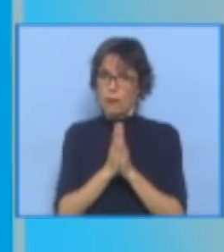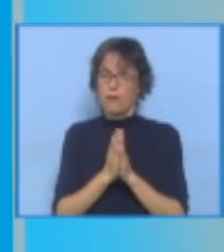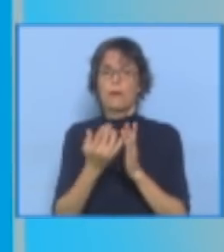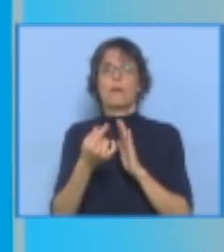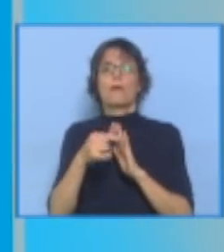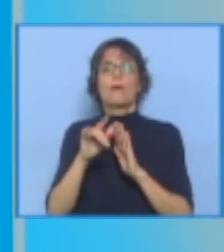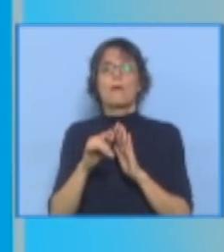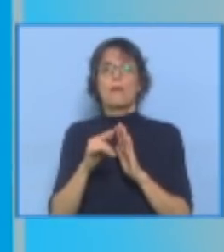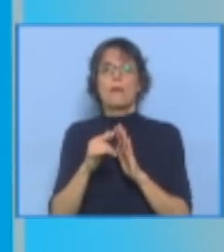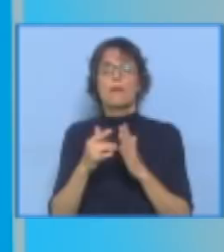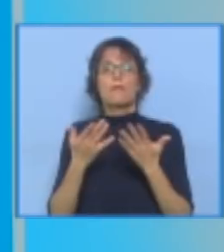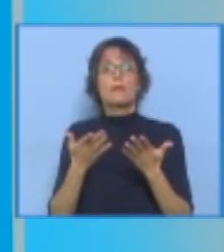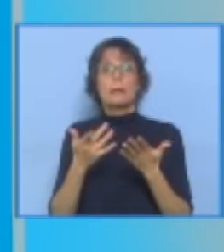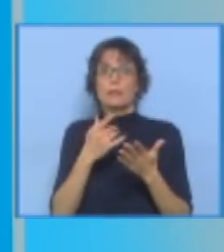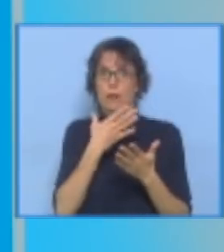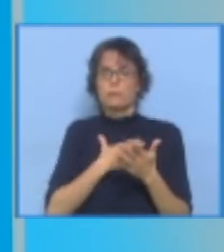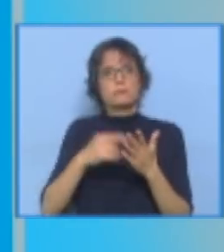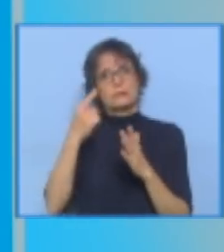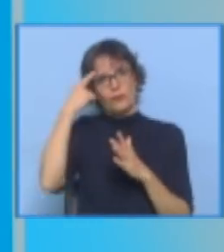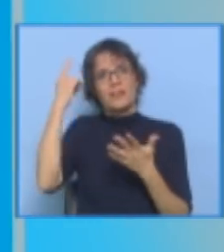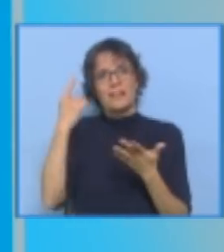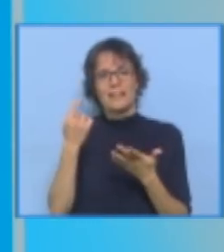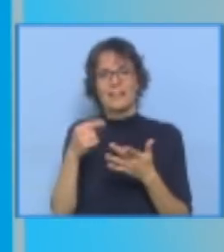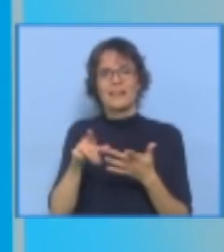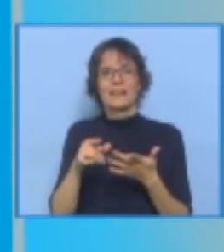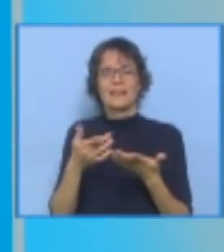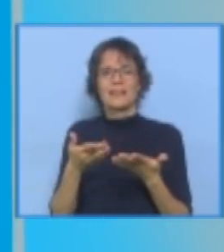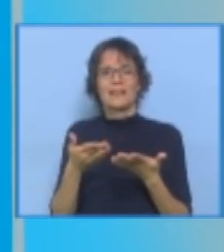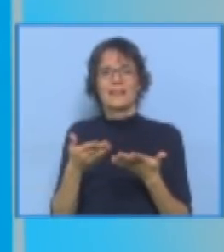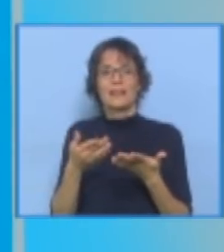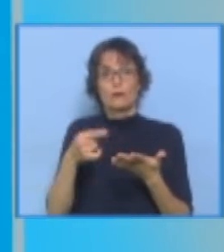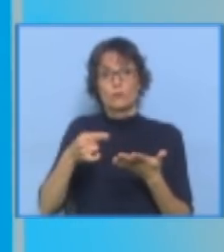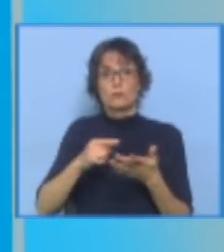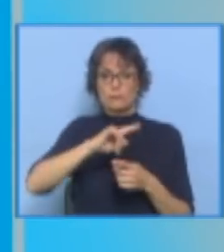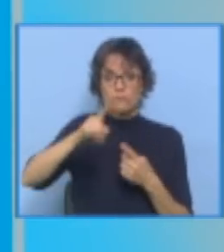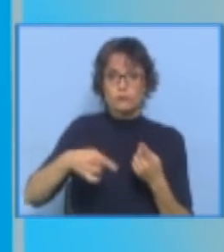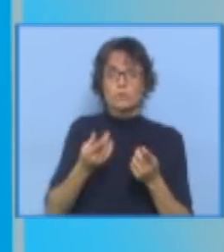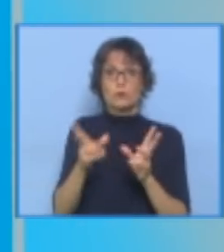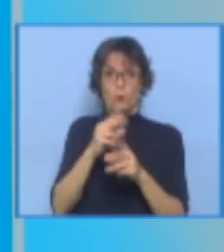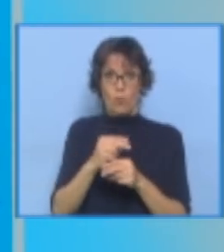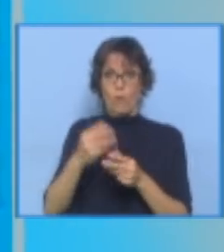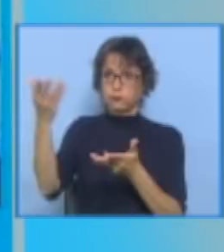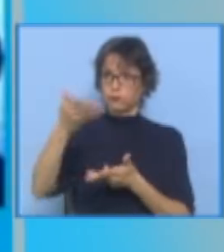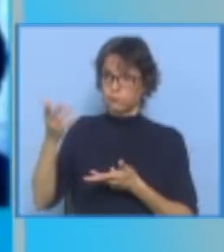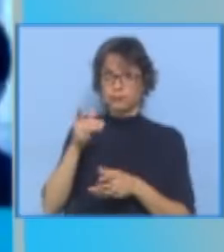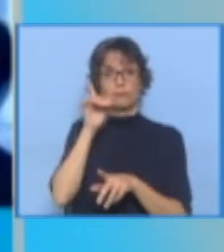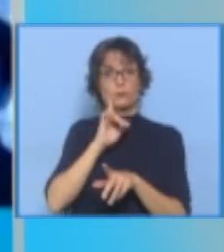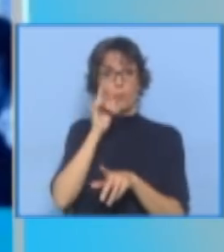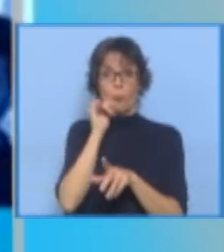todos nós, também gostaram muito da ideia. E, portanto, agora há uma nova série de convidados, mulheres e